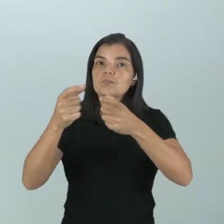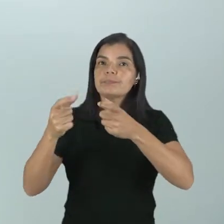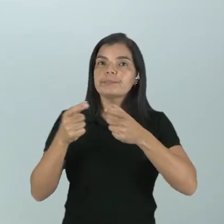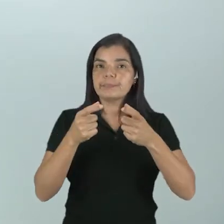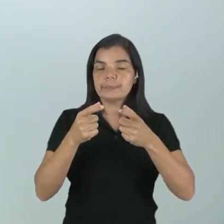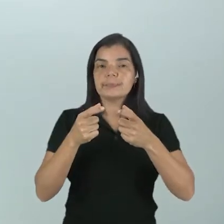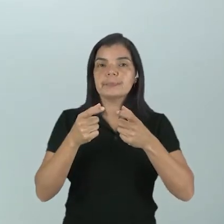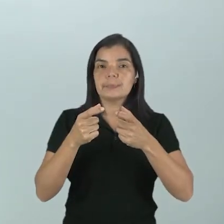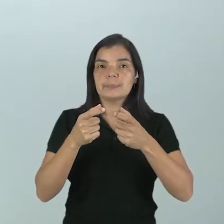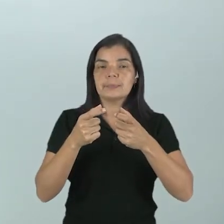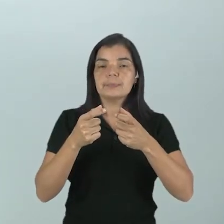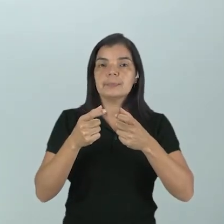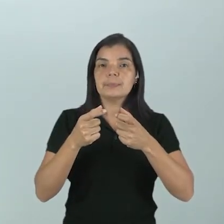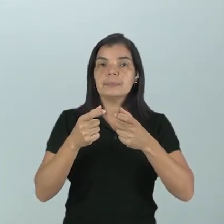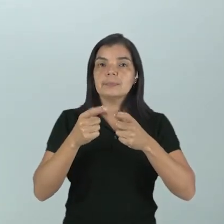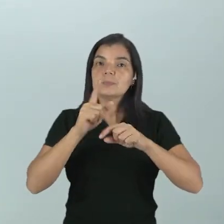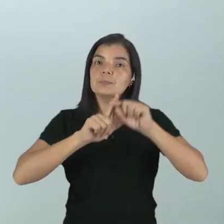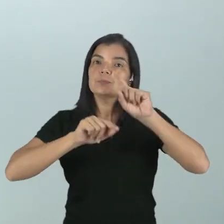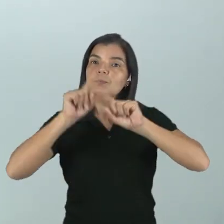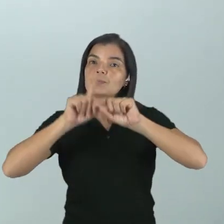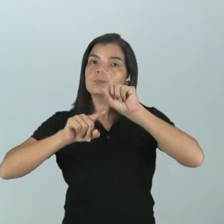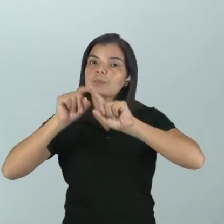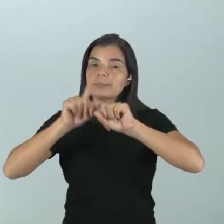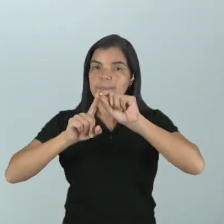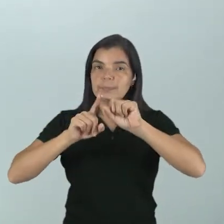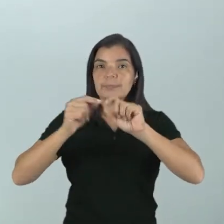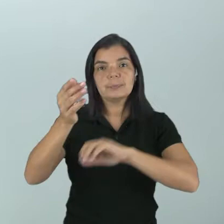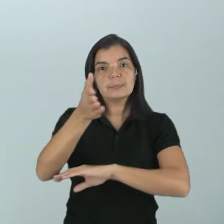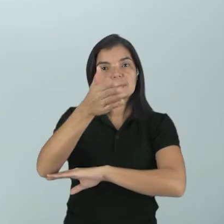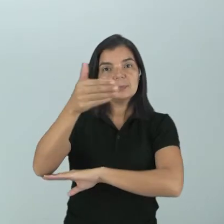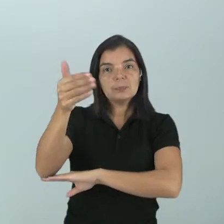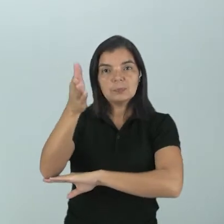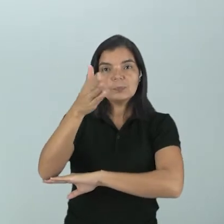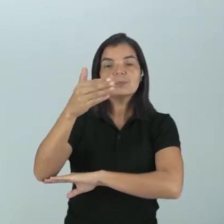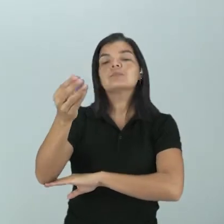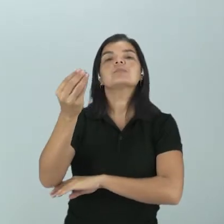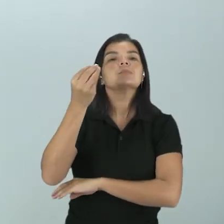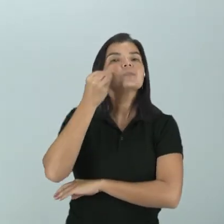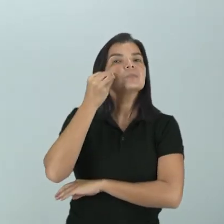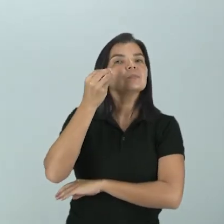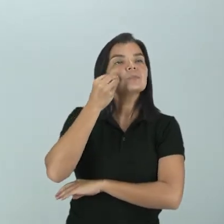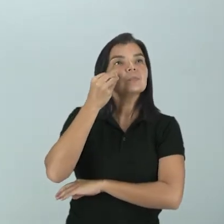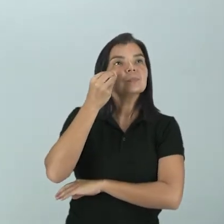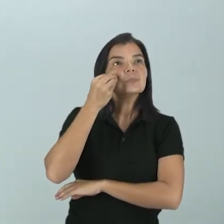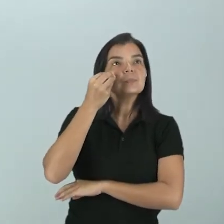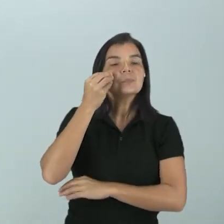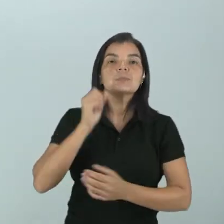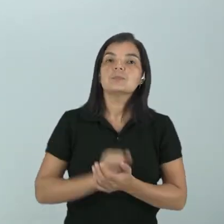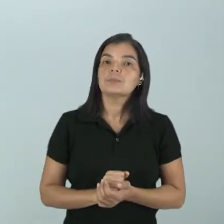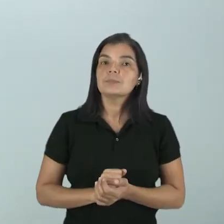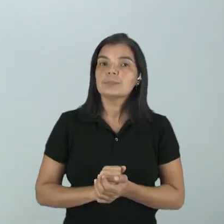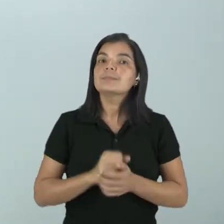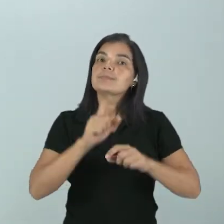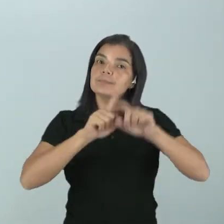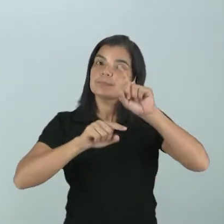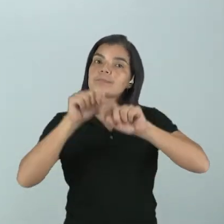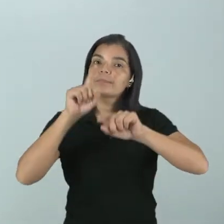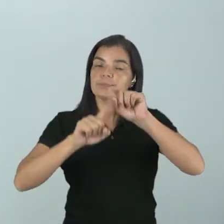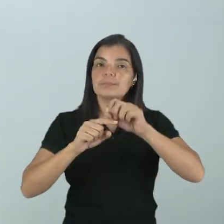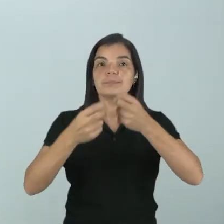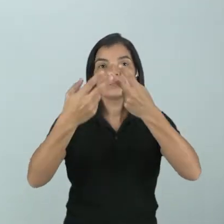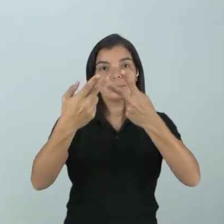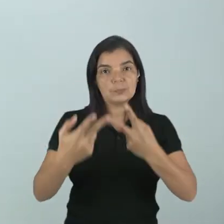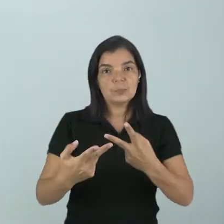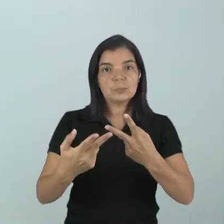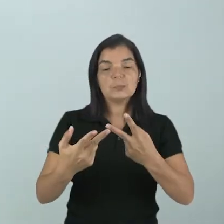que está as estrelas estão nessa bandeira. E vão tentar identificar essas constelações que eu citei,